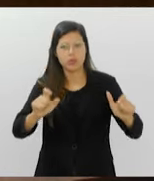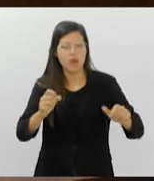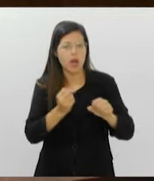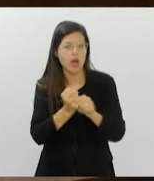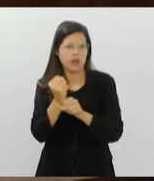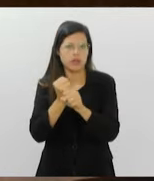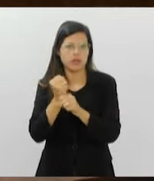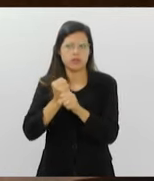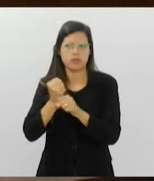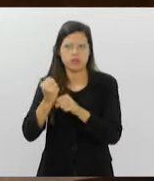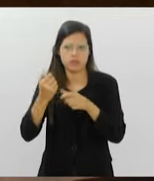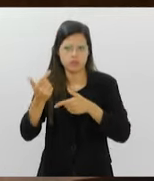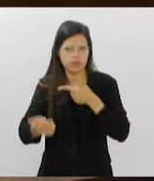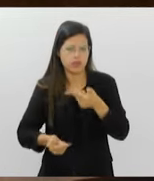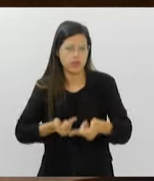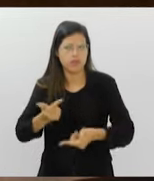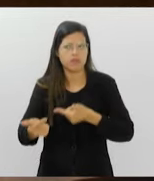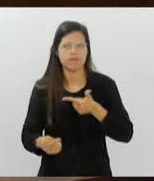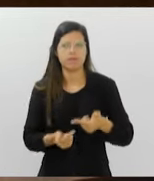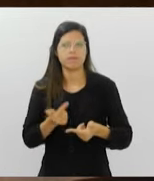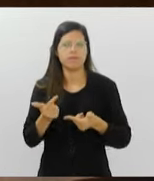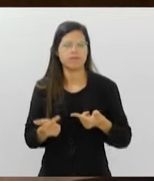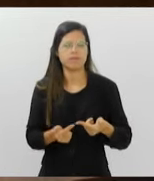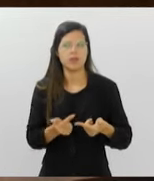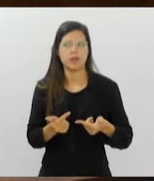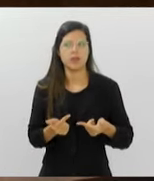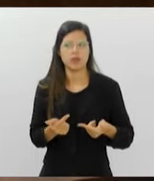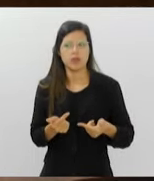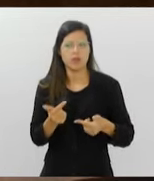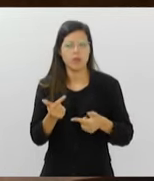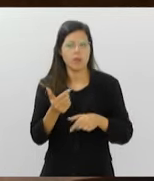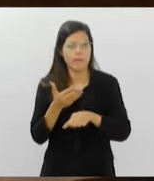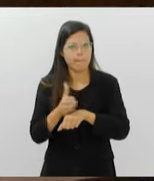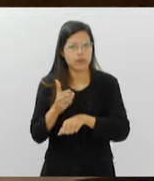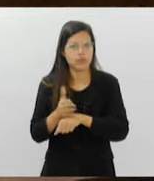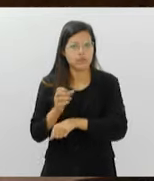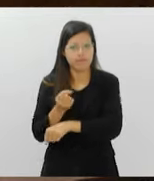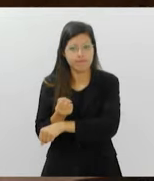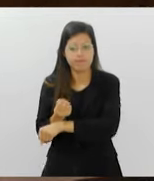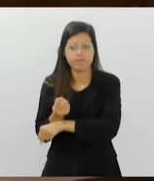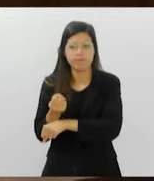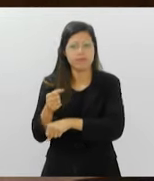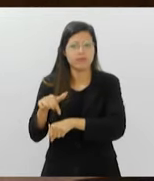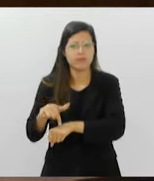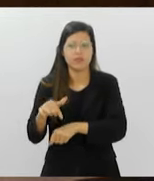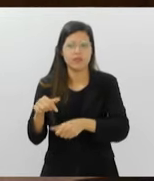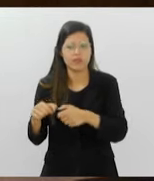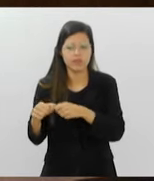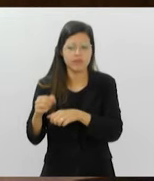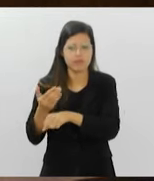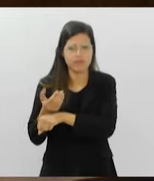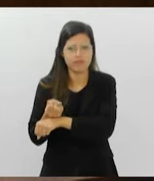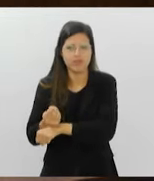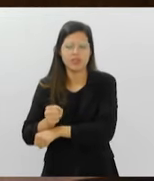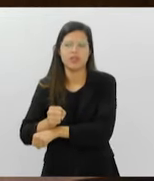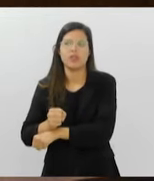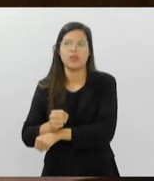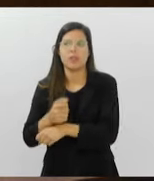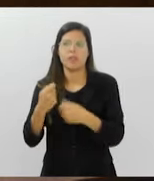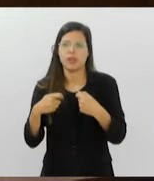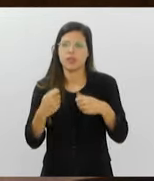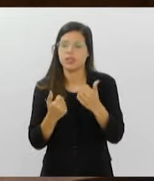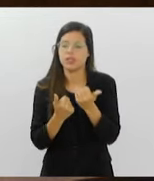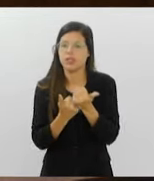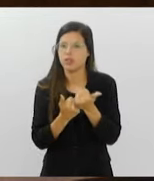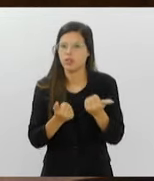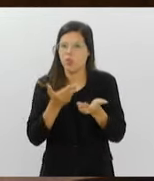anos, né, trabalhando, né, sendo praticamente escravizadas, elas precisam desse acolhimento psicológico, como a gente